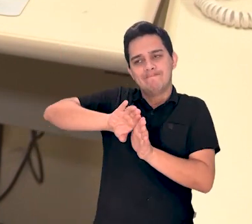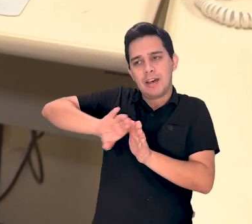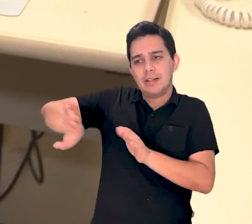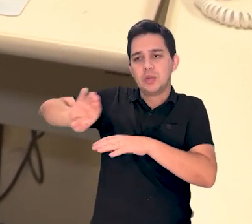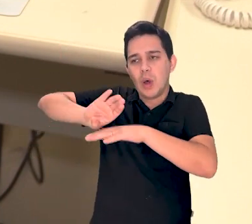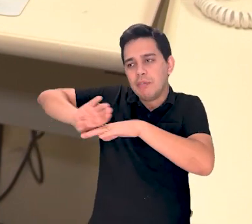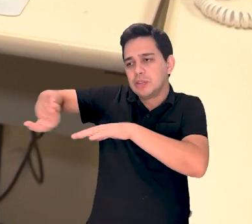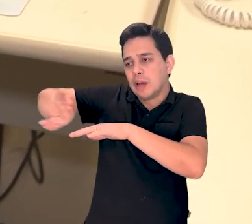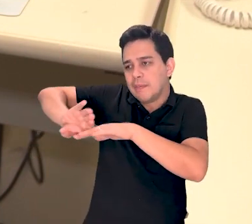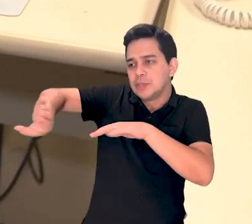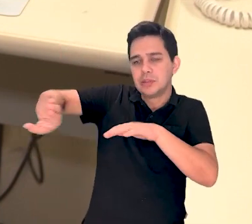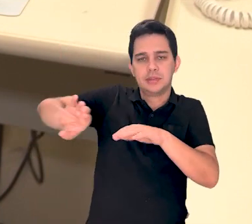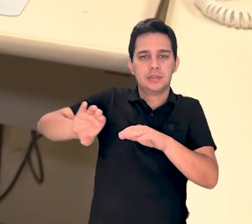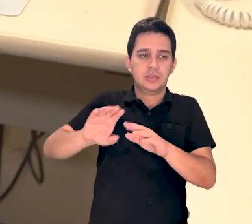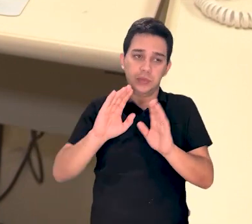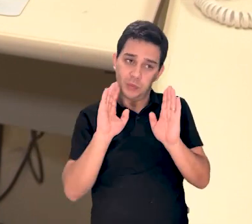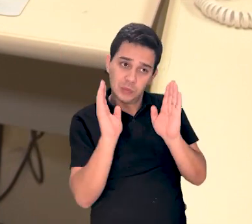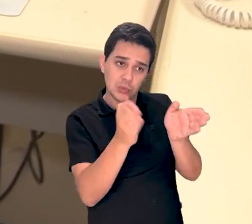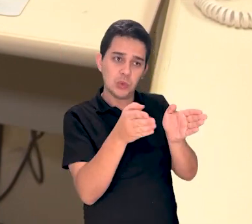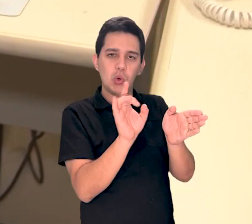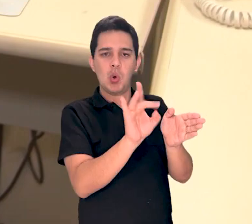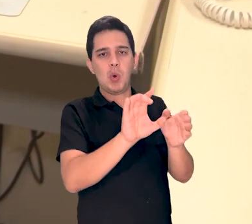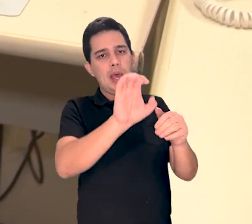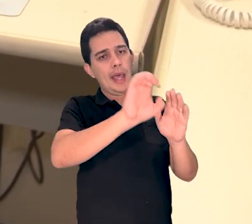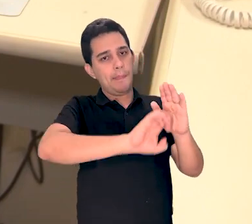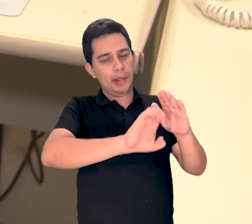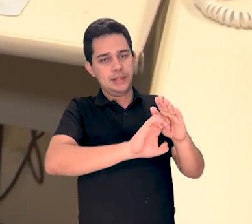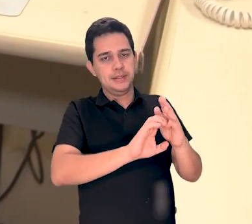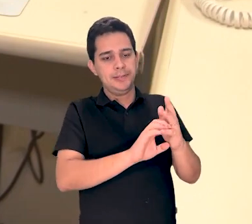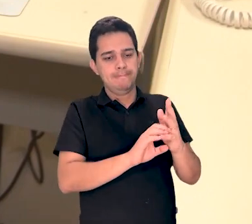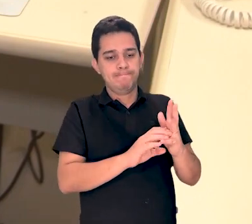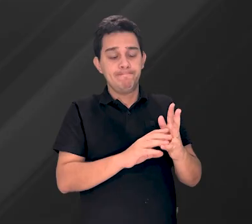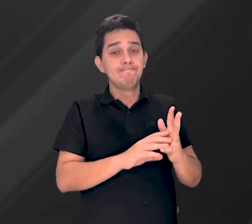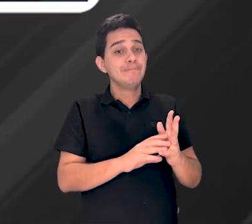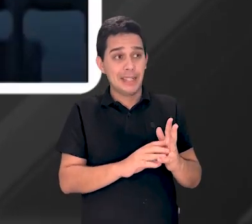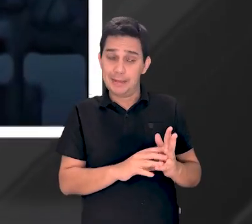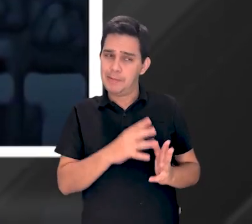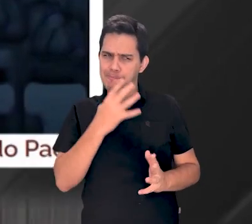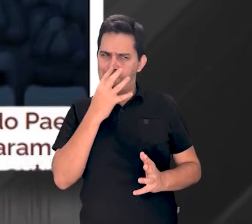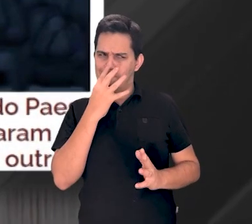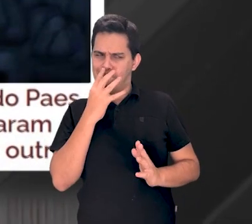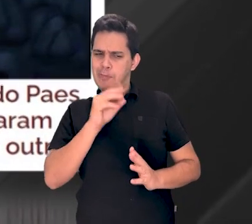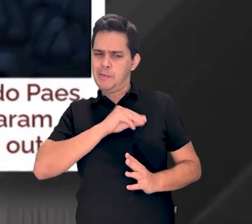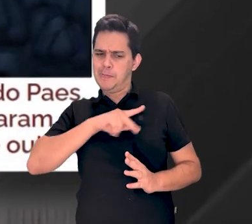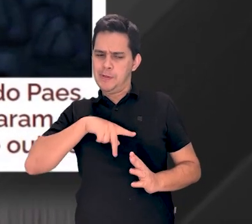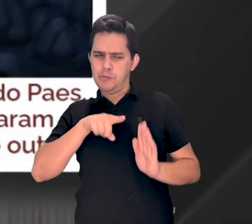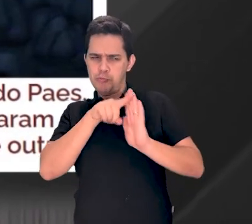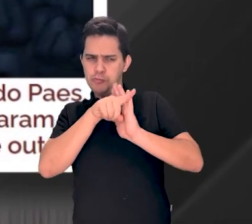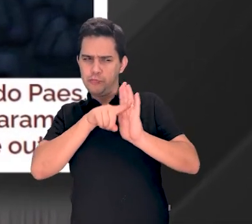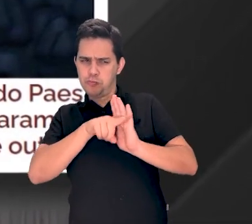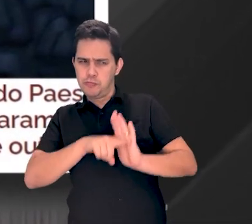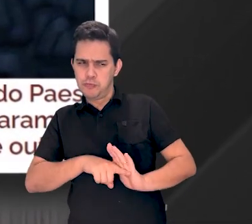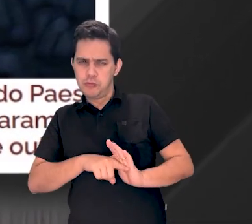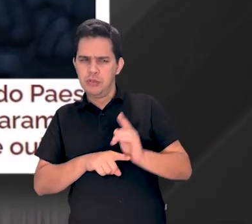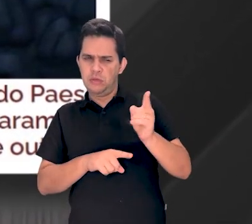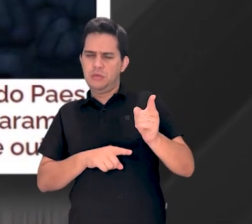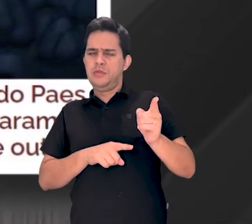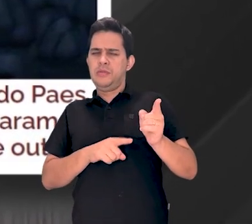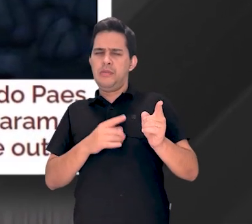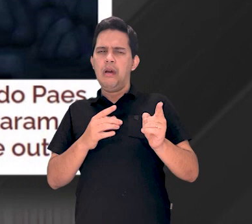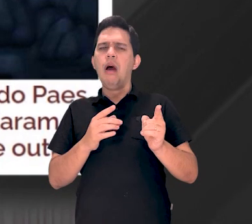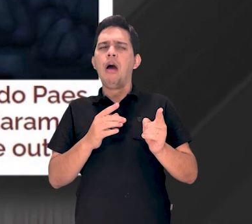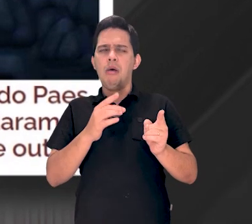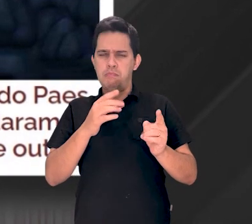licitação dirigida como é a suspeita que está sendo investigado inclusive pela promotoria de cidadania e isso é